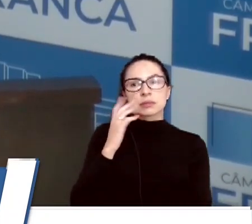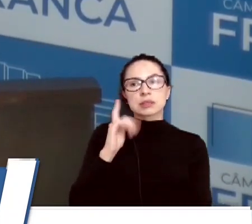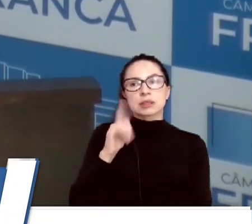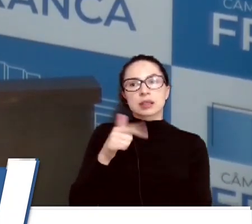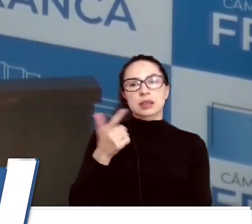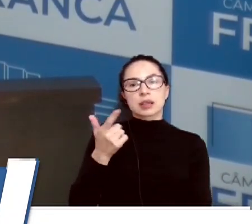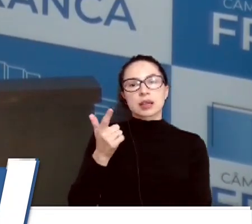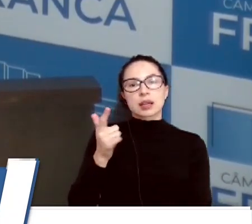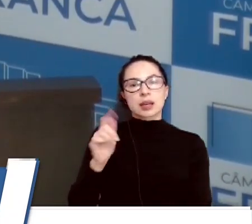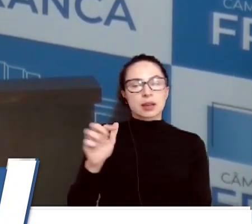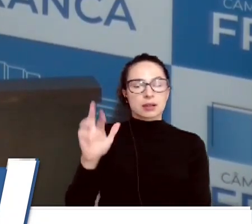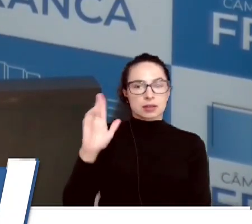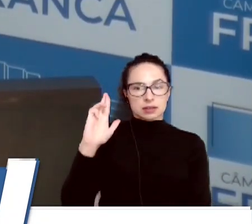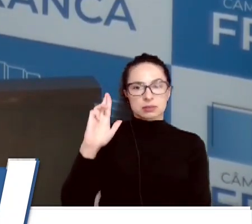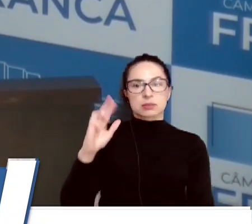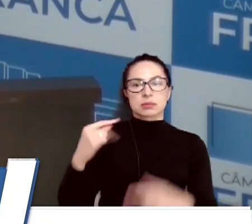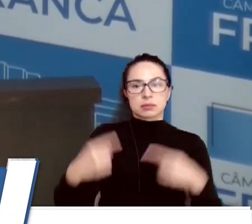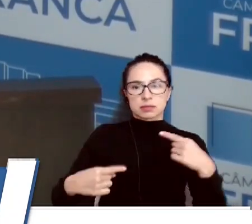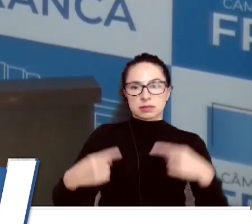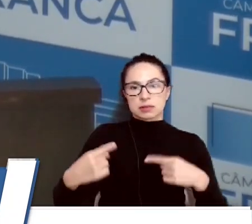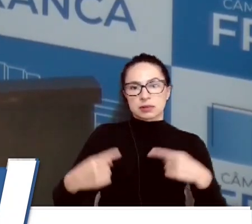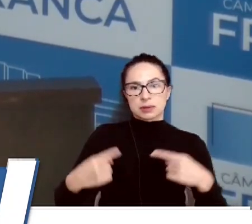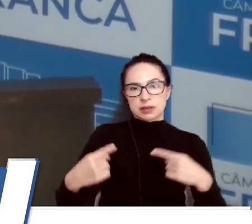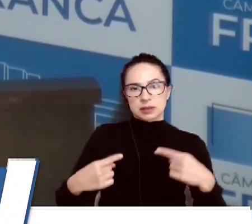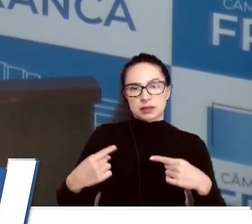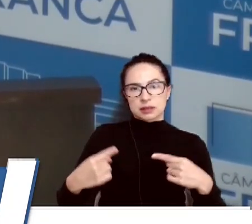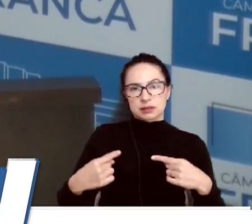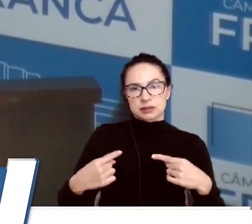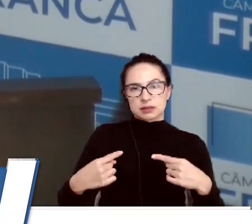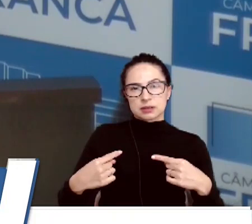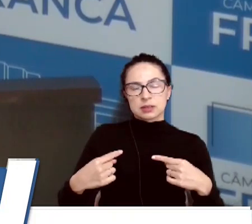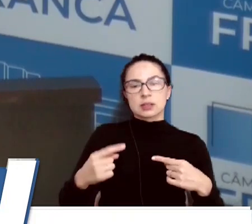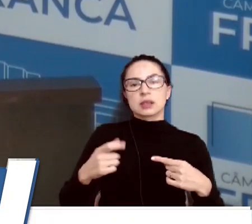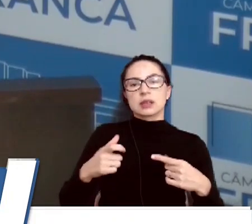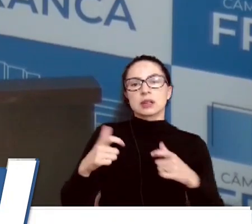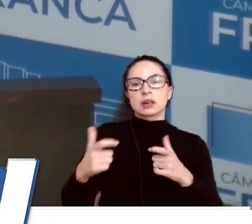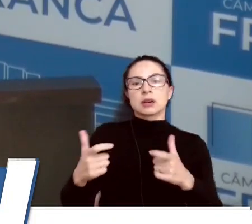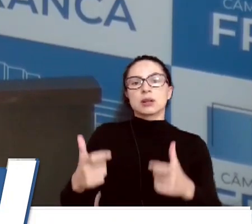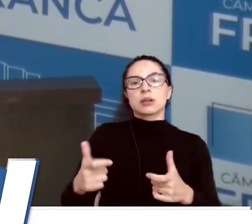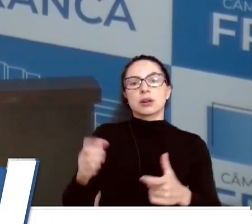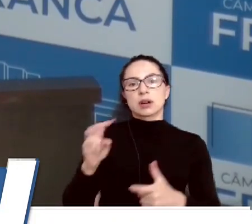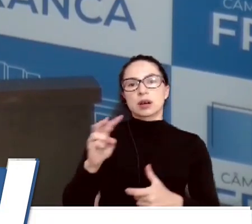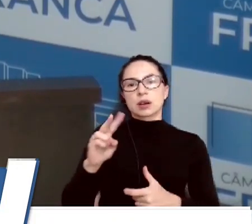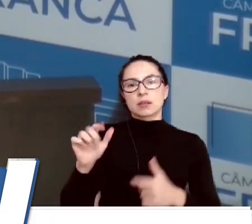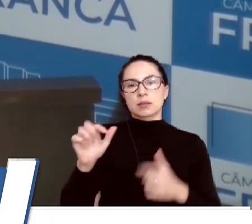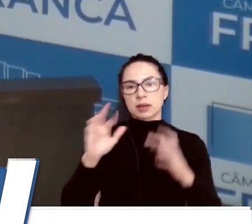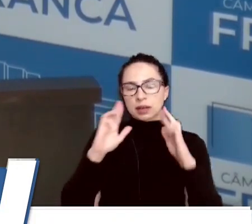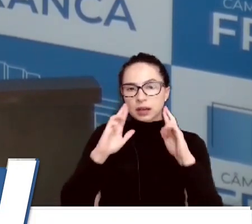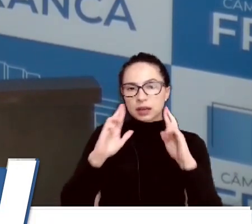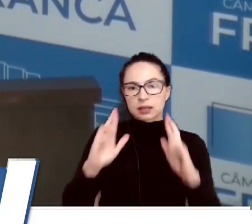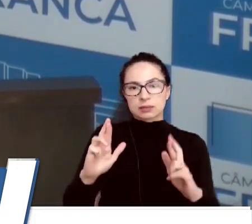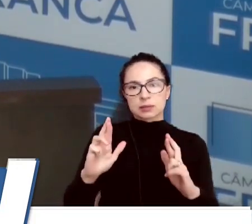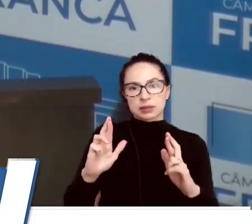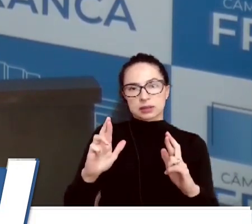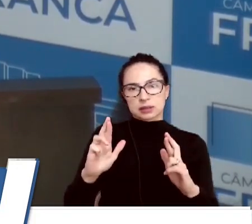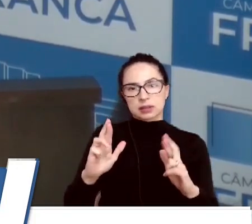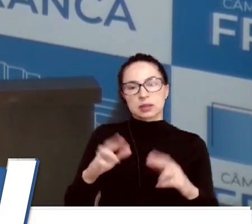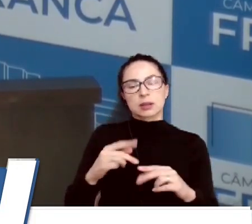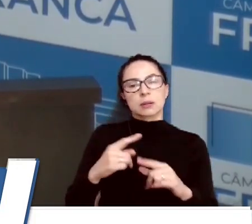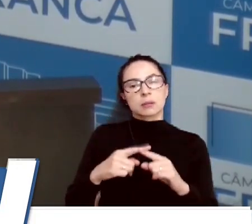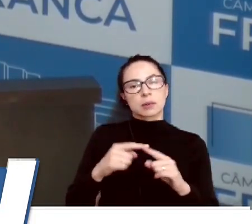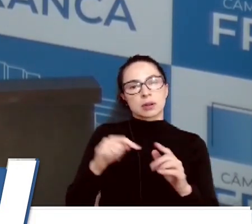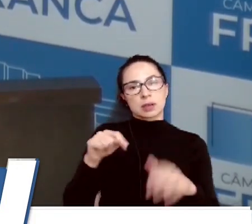nascedouro do debate e o lugar que deve ser respeitado por ter tido